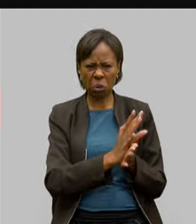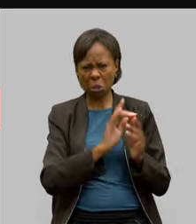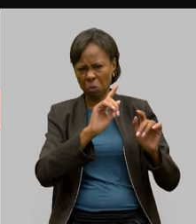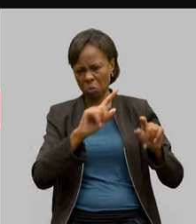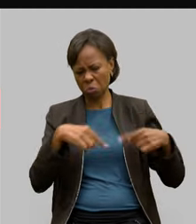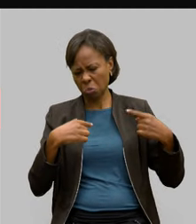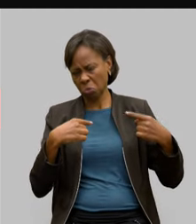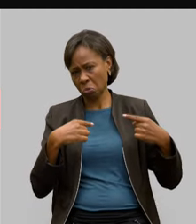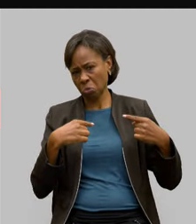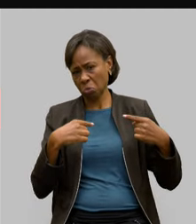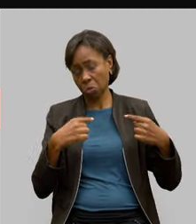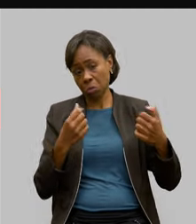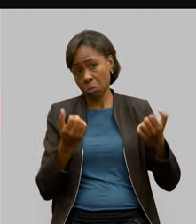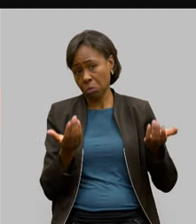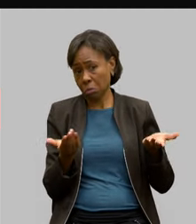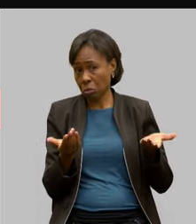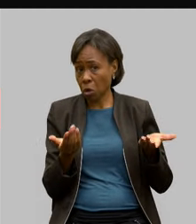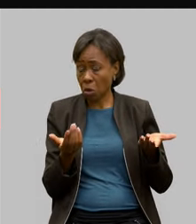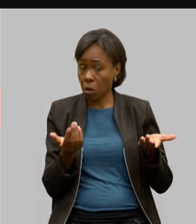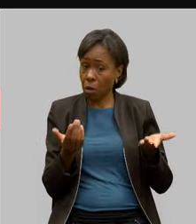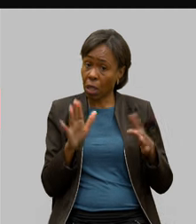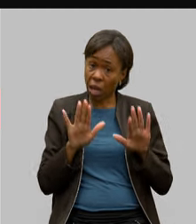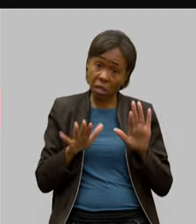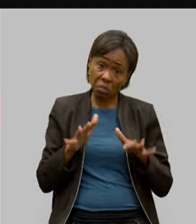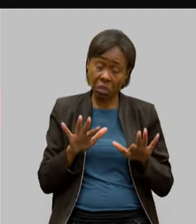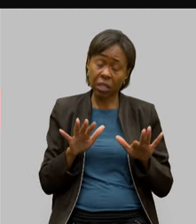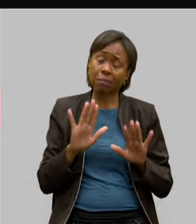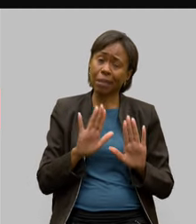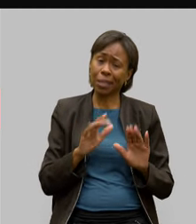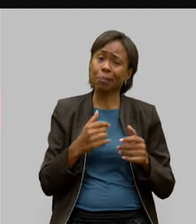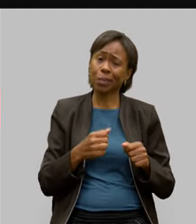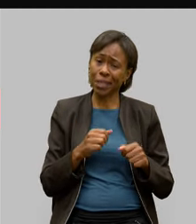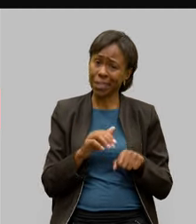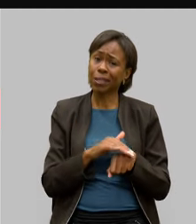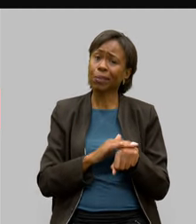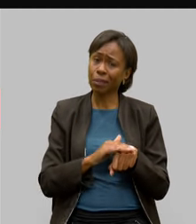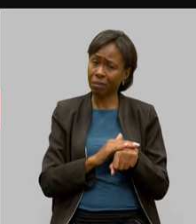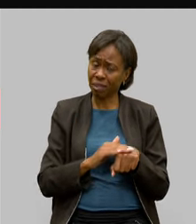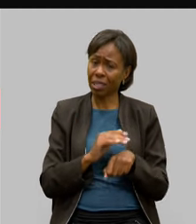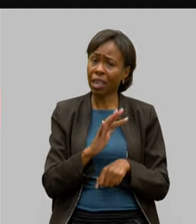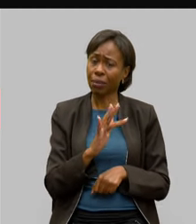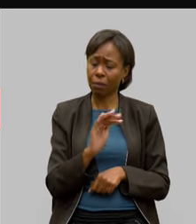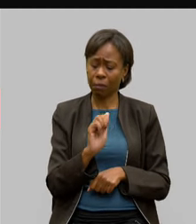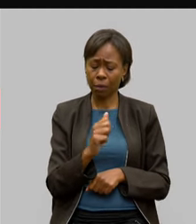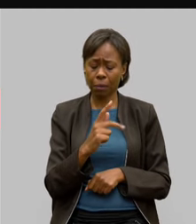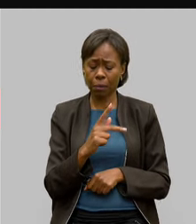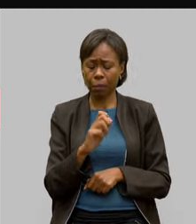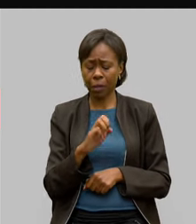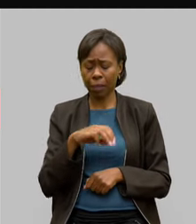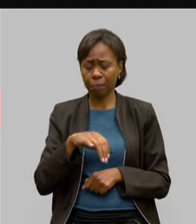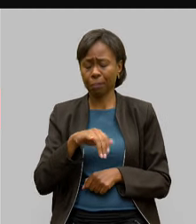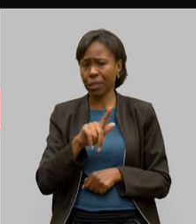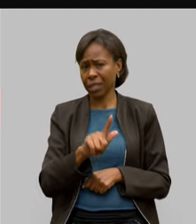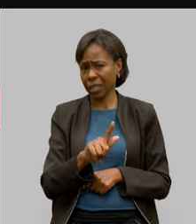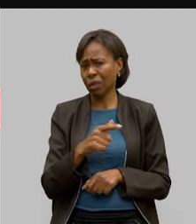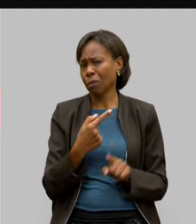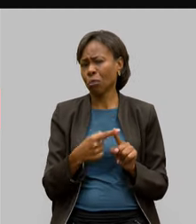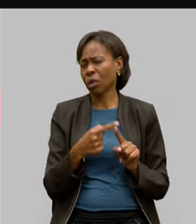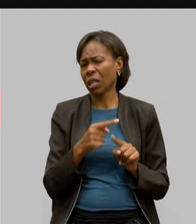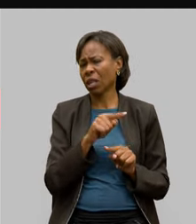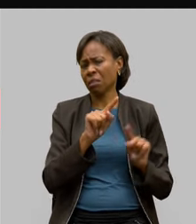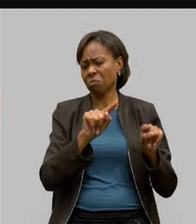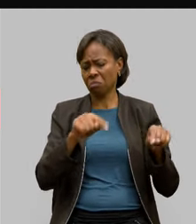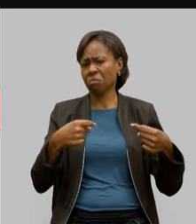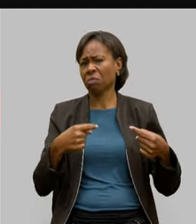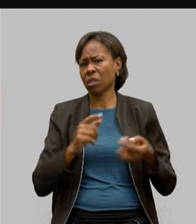seja preconceito mas precisamos discutir isso mais assim aplicado com o pessoal da Pap Mig Por que eles têm esse